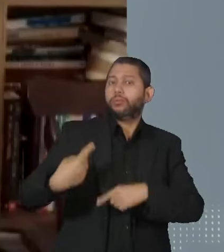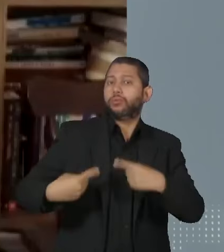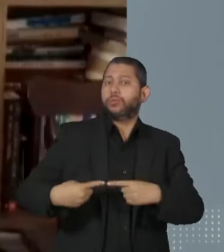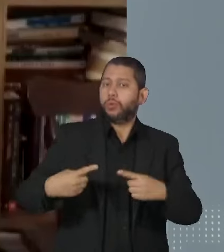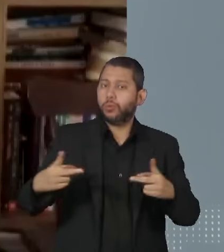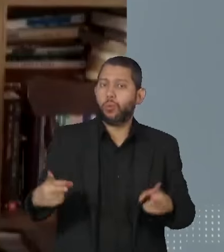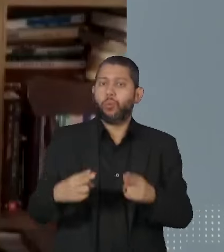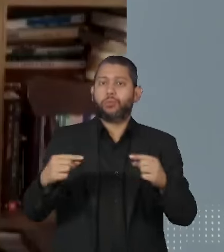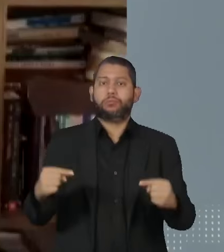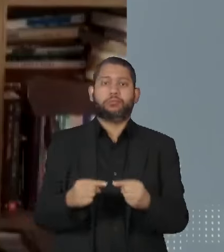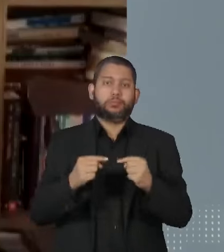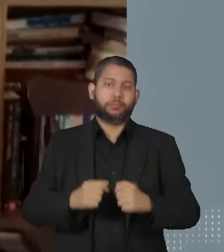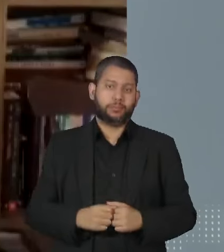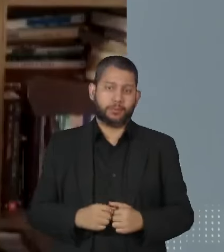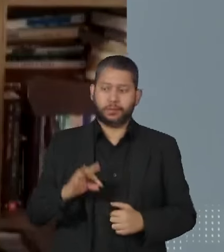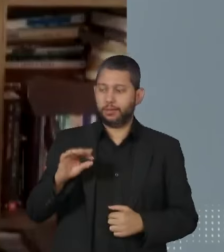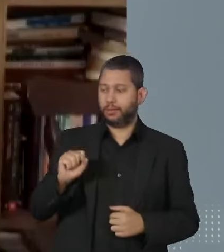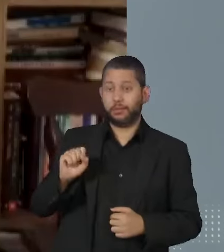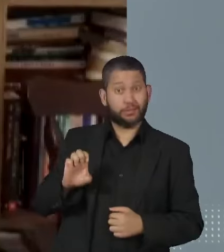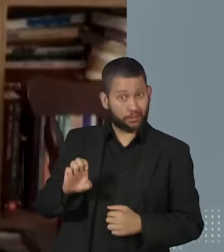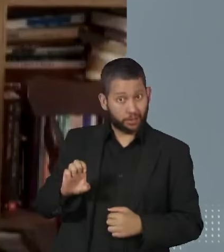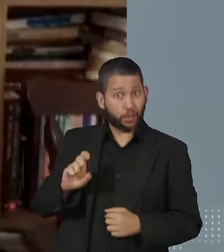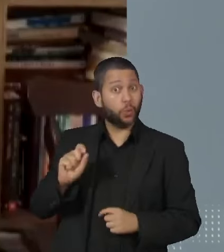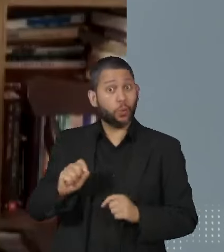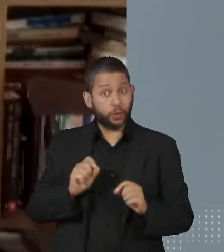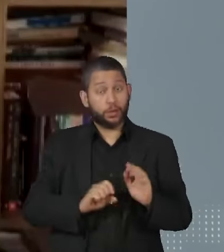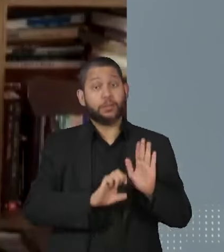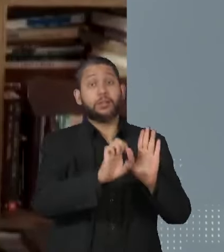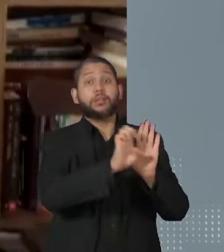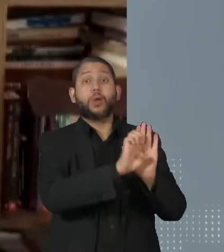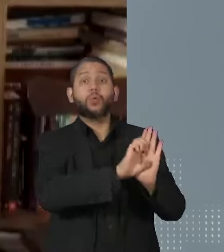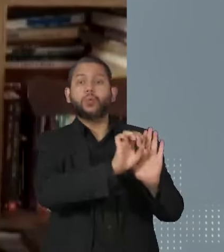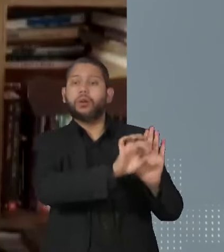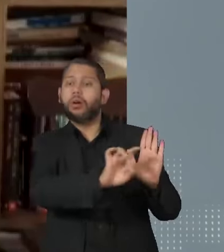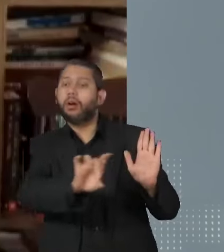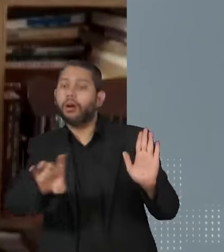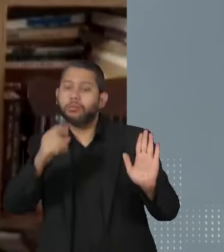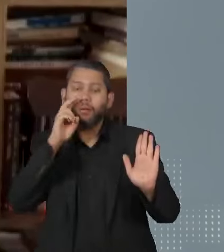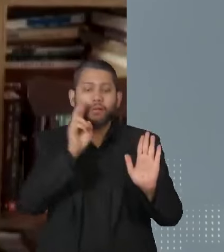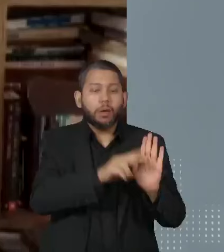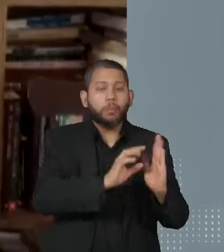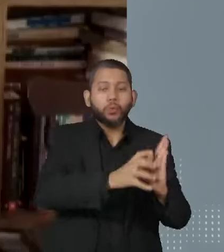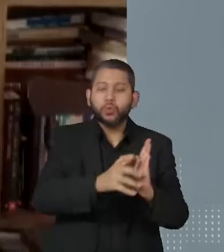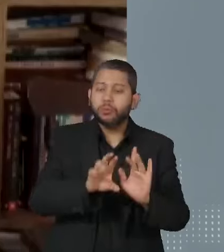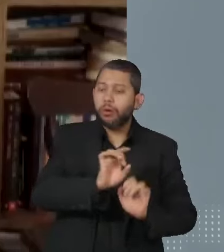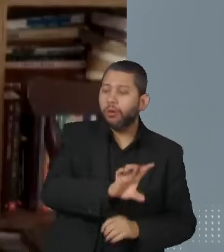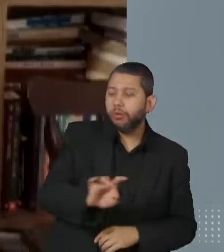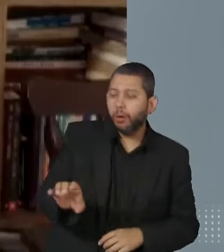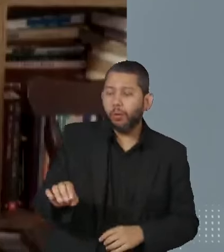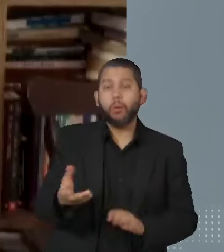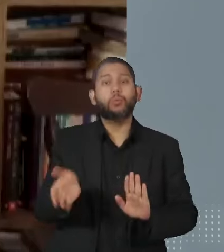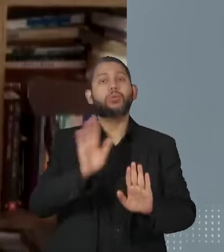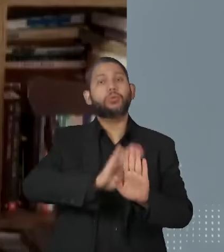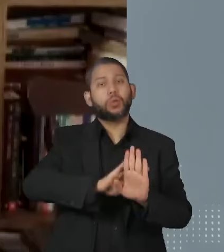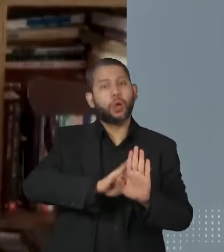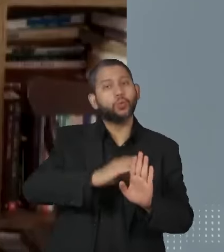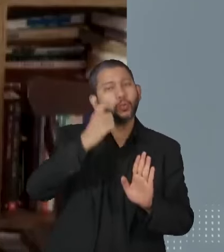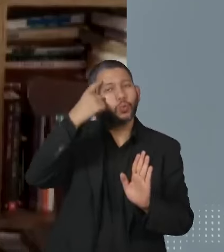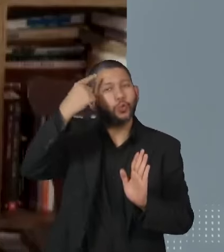TSE Faz uma leitura do estatuto de cada partido observa se eles possuem ideologias e